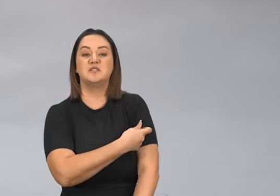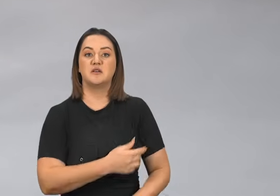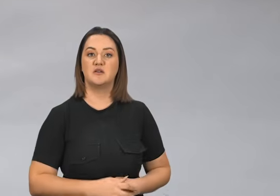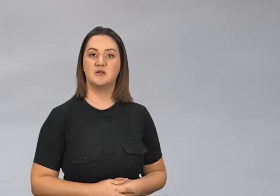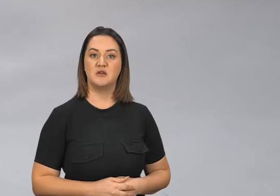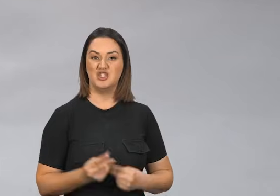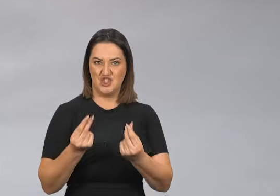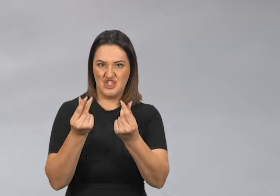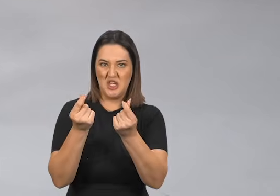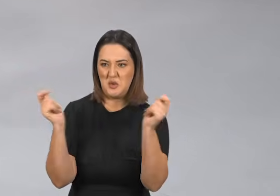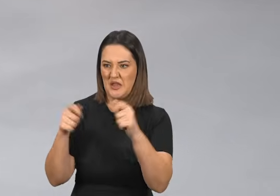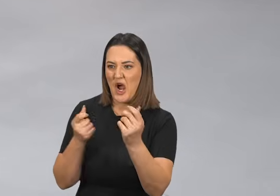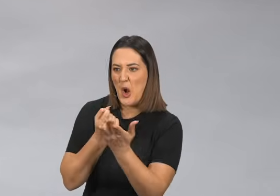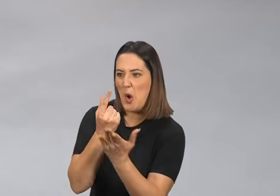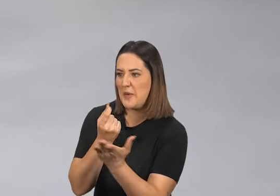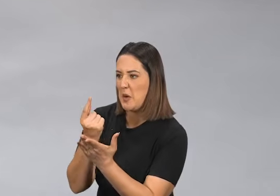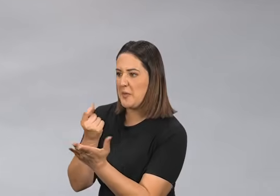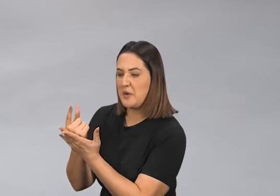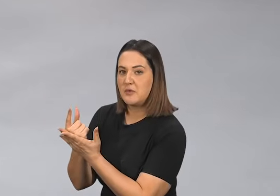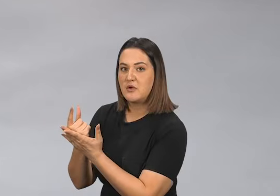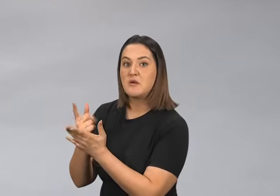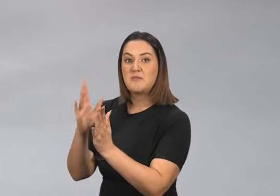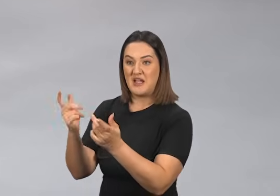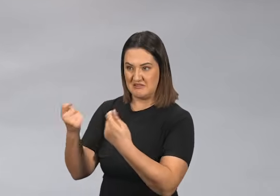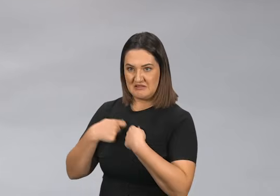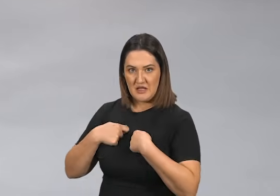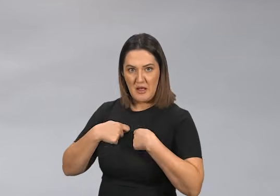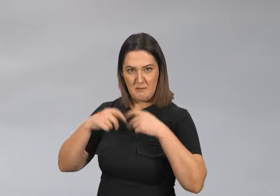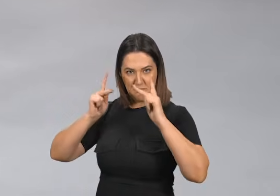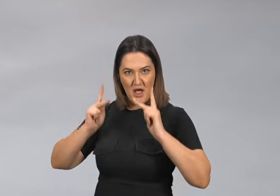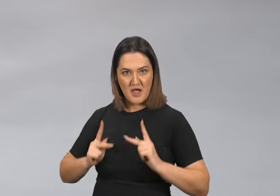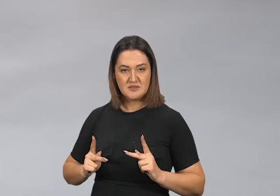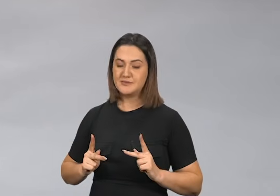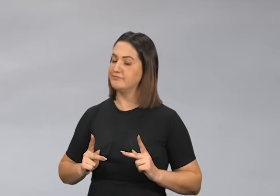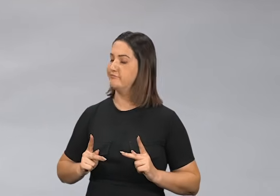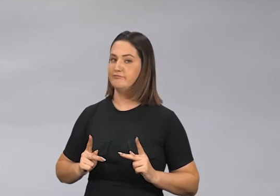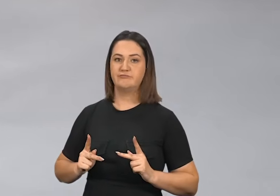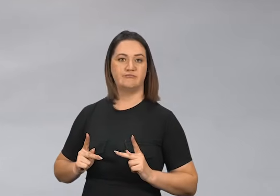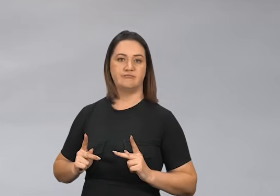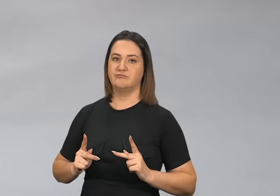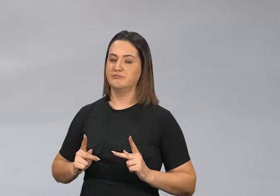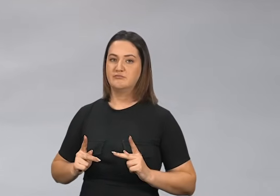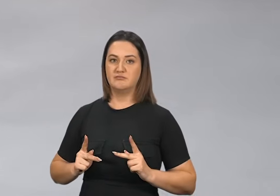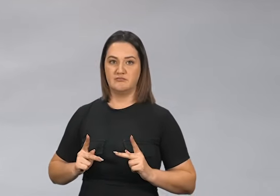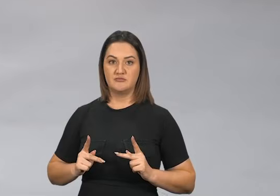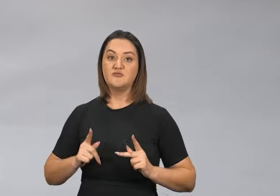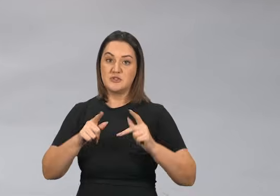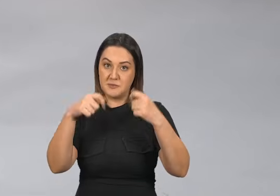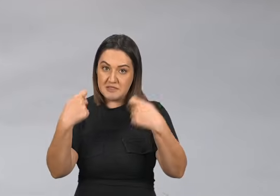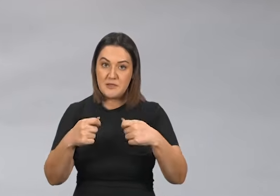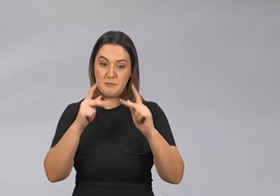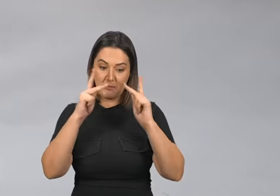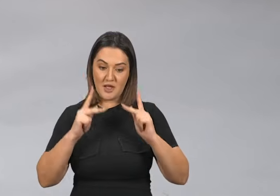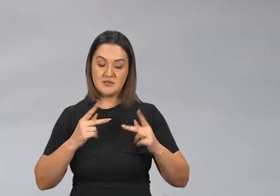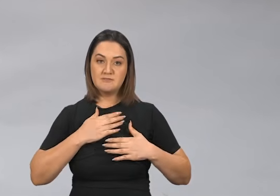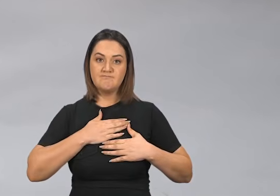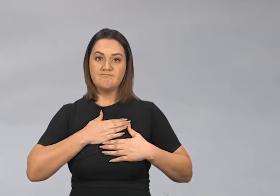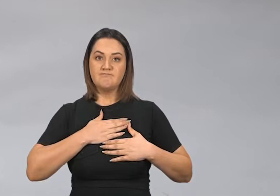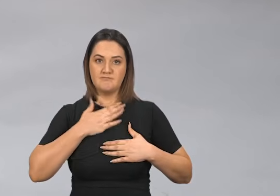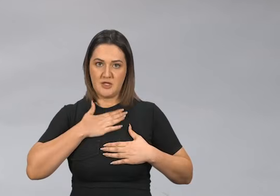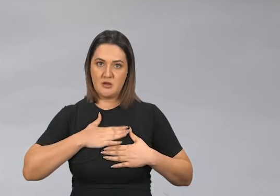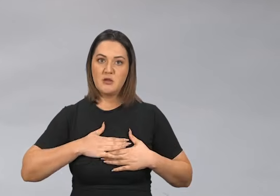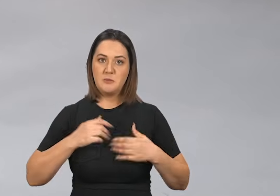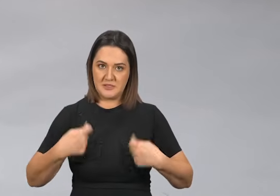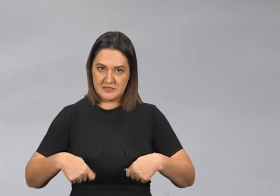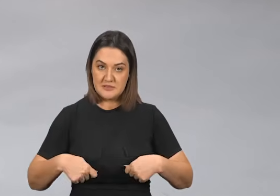O dinheiro pode comprar um monte de coisas, mas não pode dar a paz que você precisa no seu coração. É